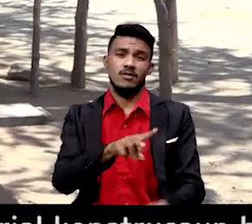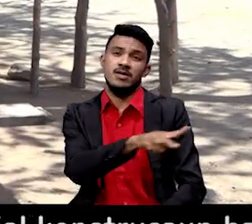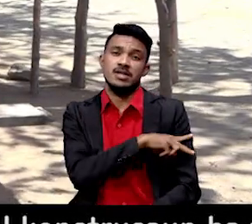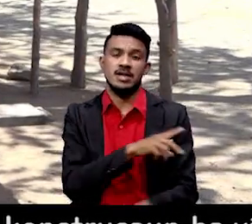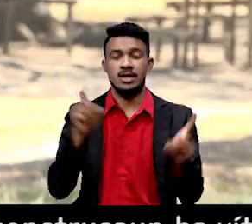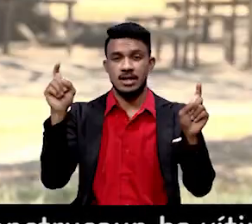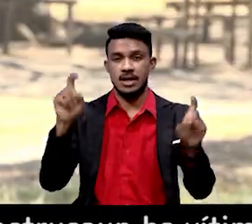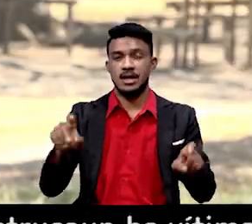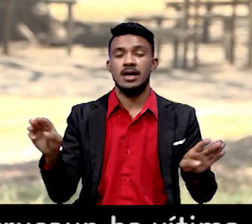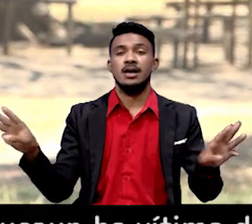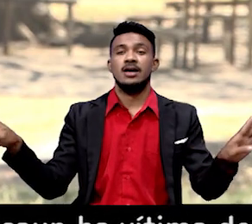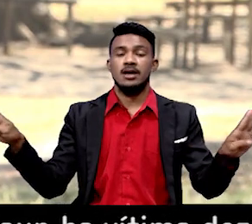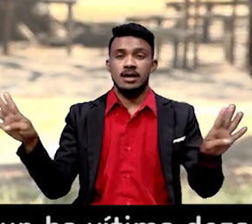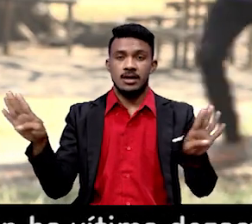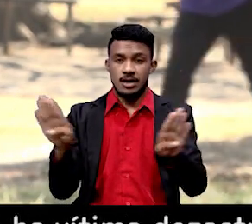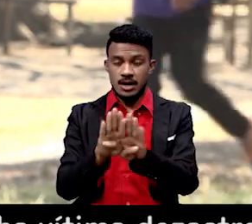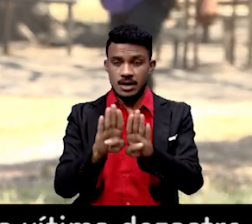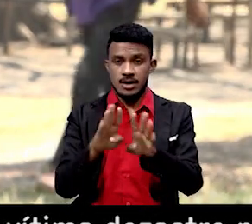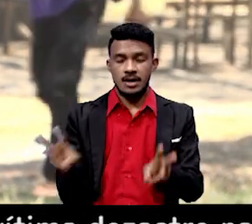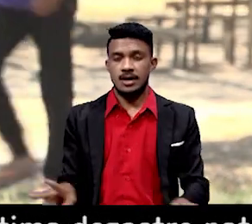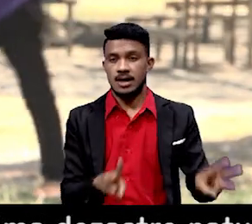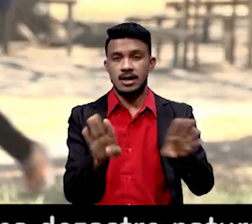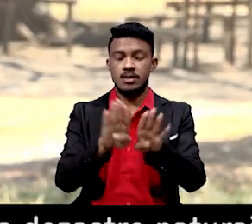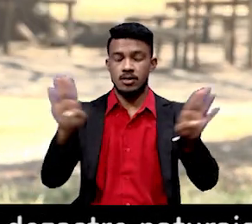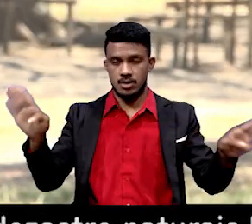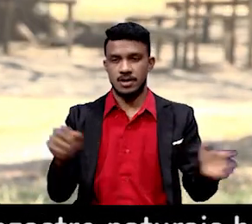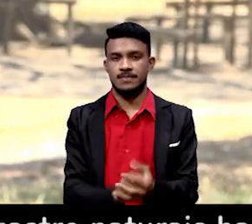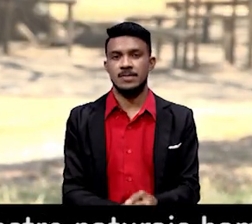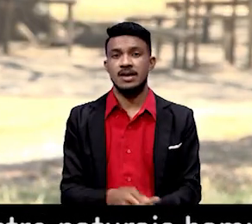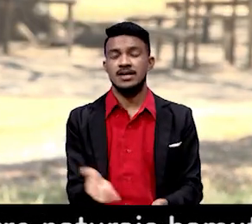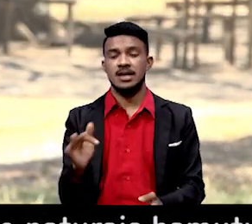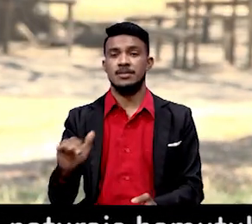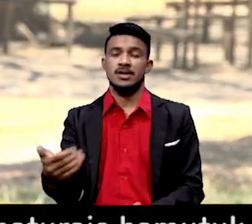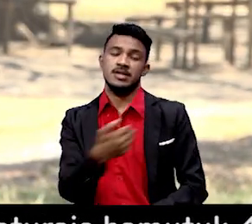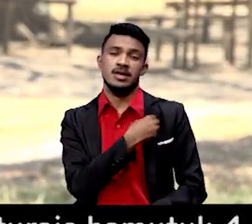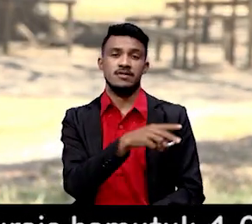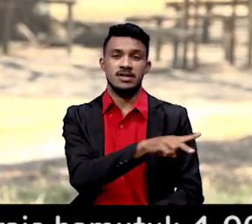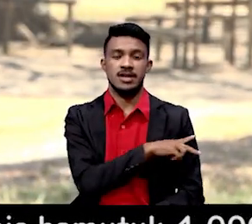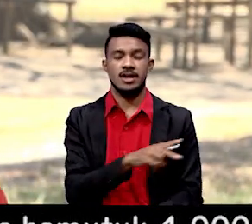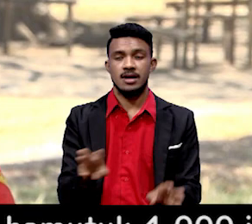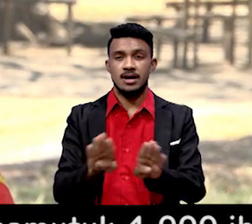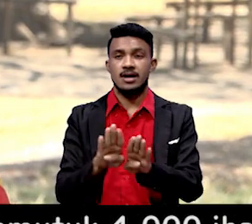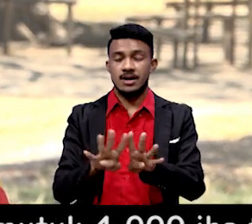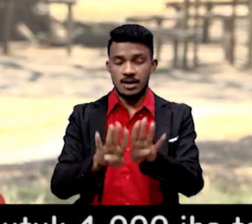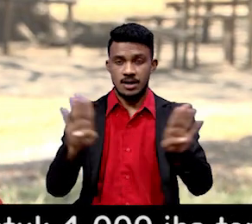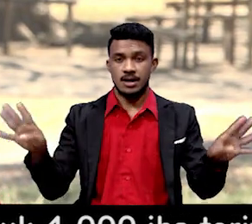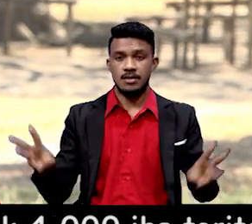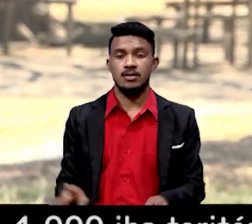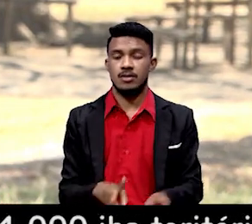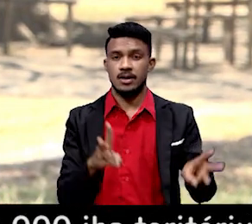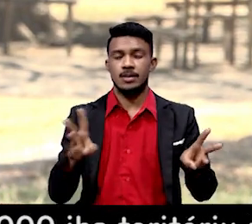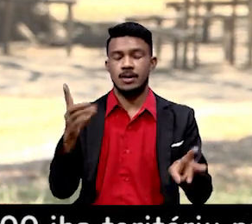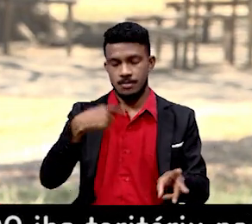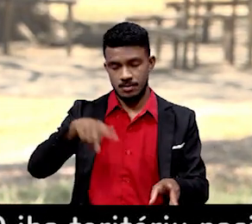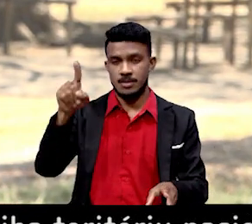que dar an loque balu ne be vacina corona sira ne be sira vacina dar an loque para a mim be livre a bom lá mãe